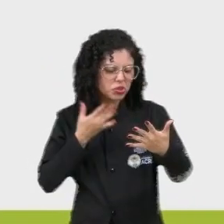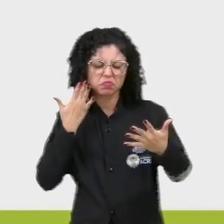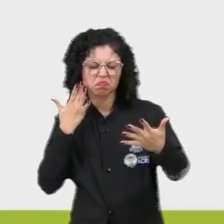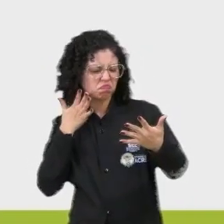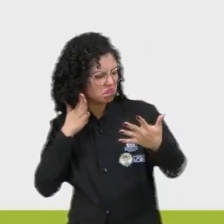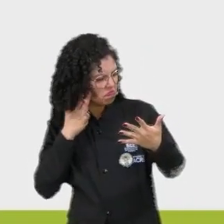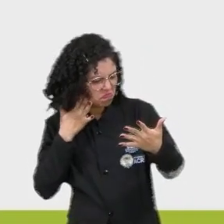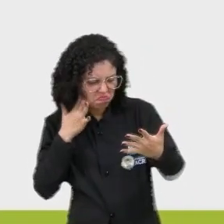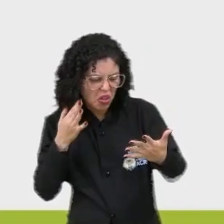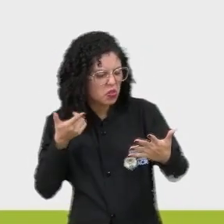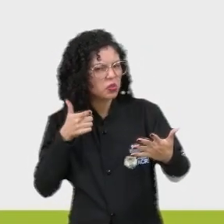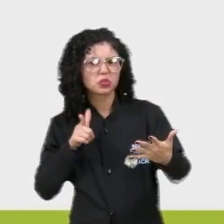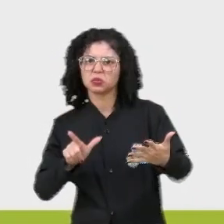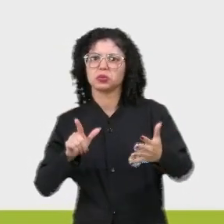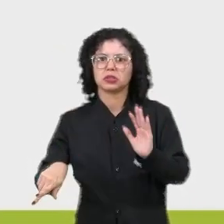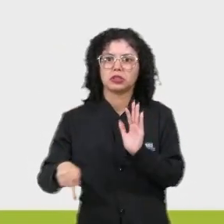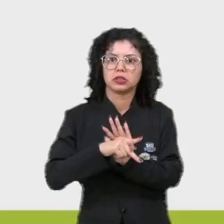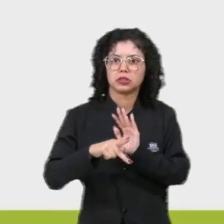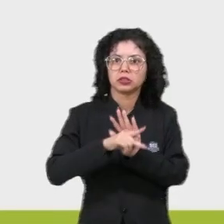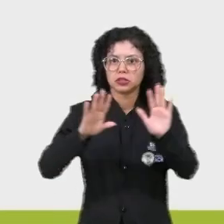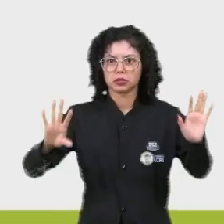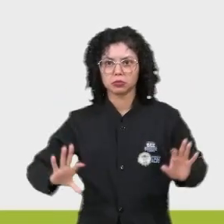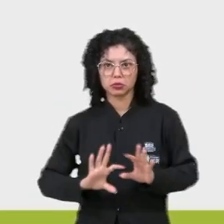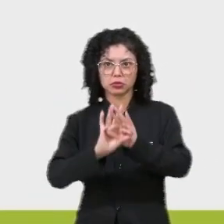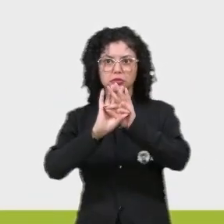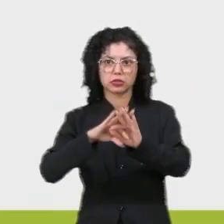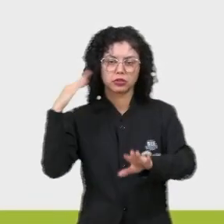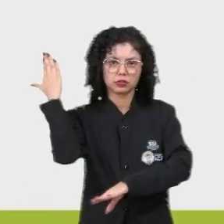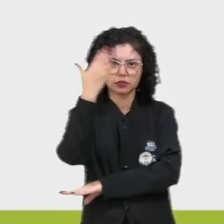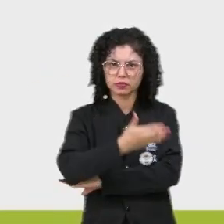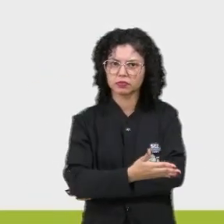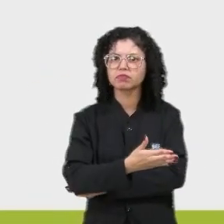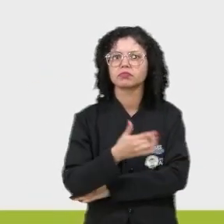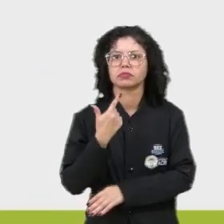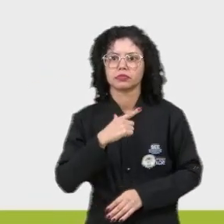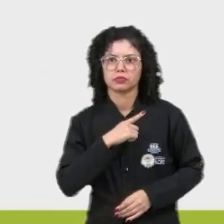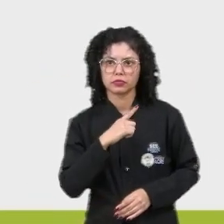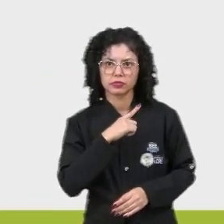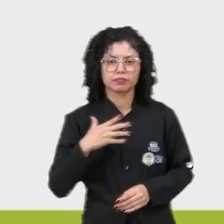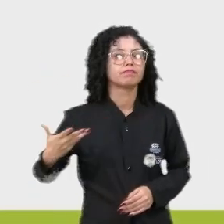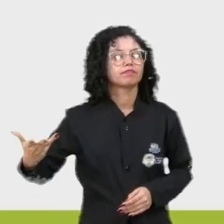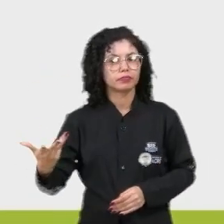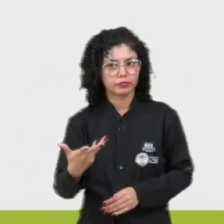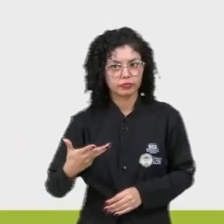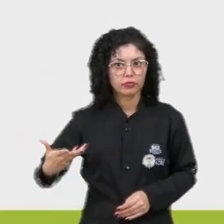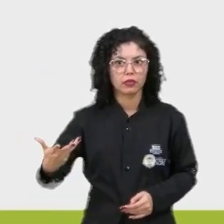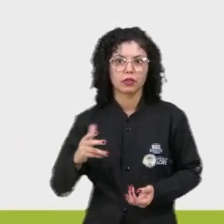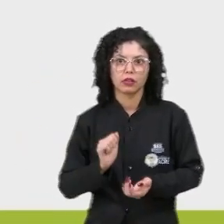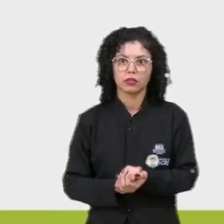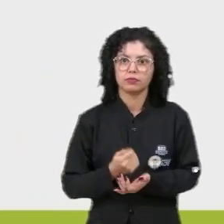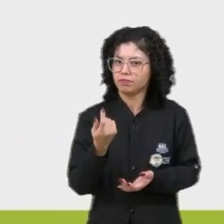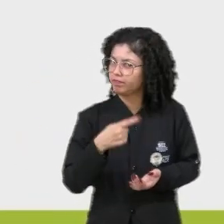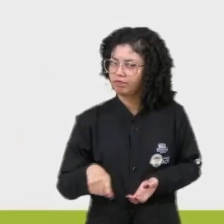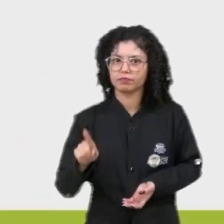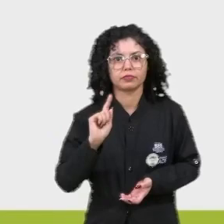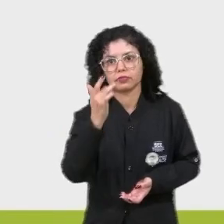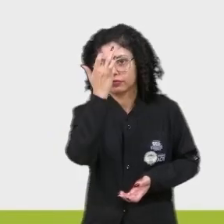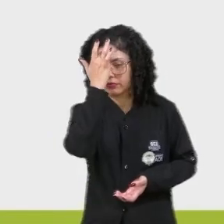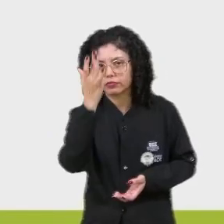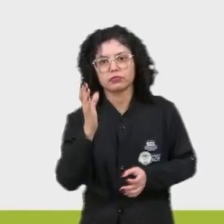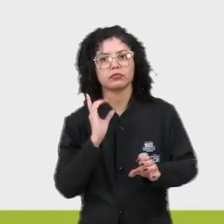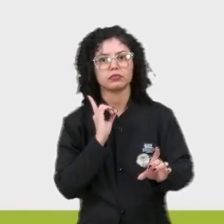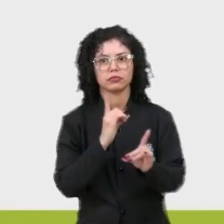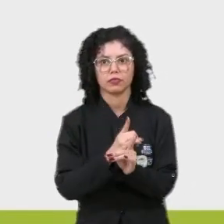identificada pelo leitor. Estabelece uma relação indireta com o texto base. Não é